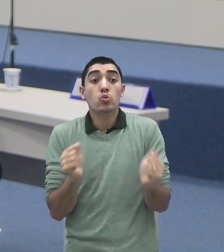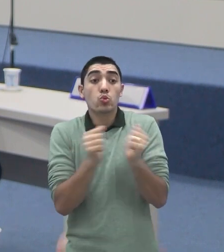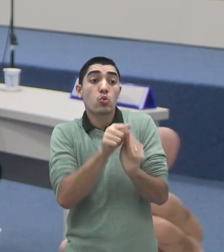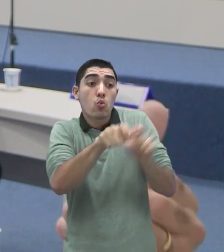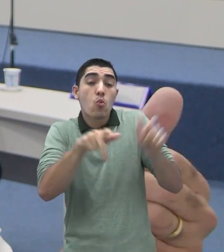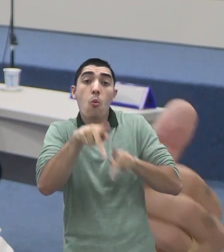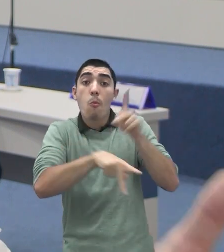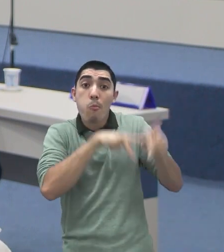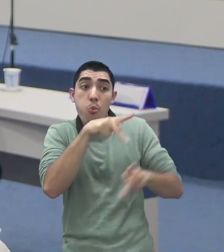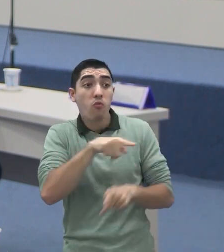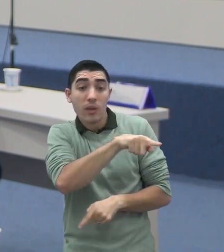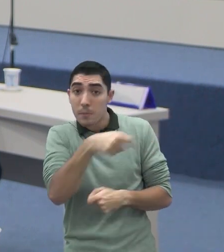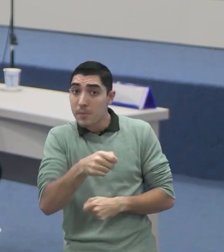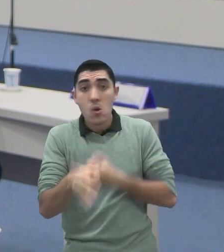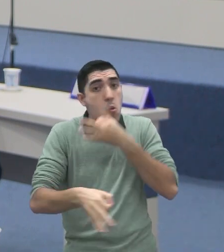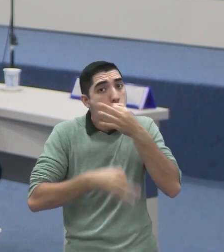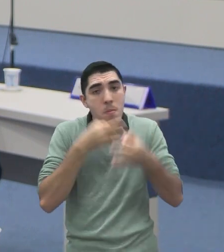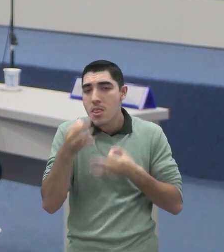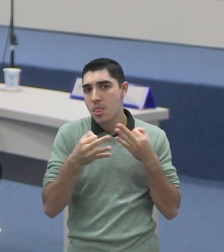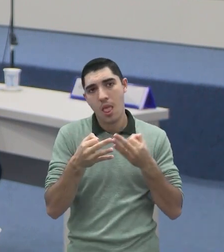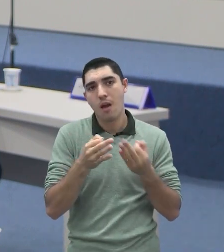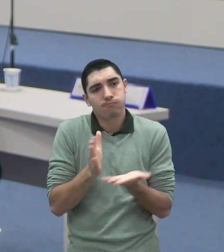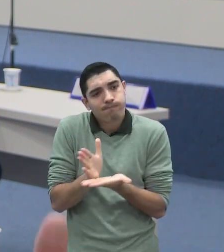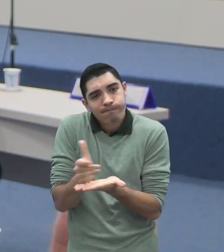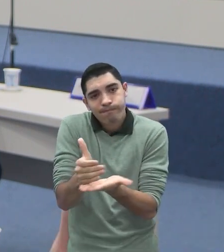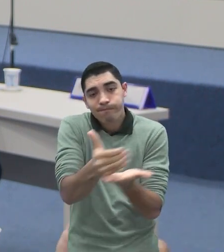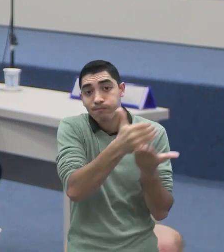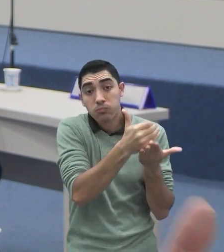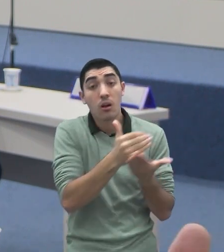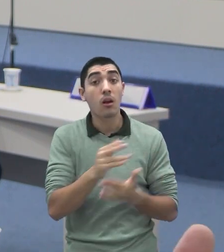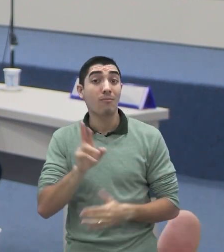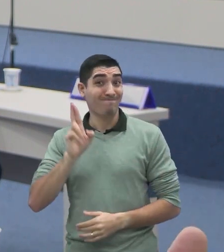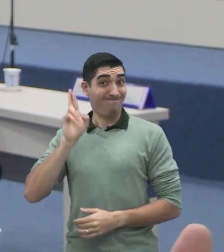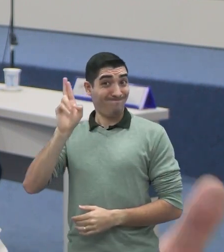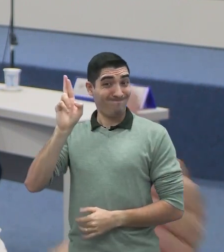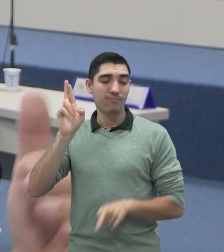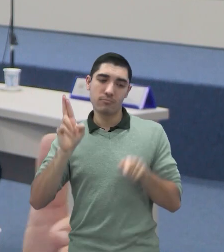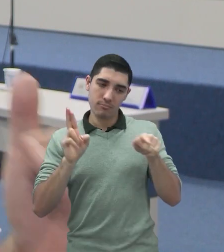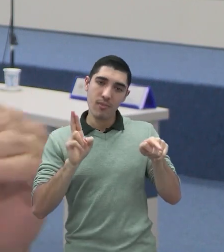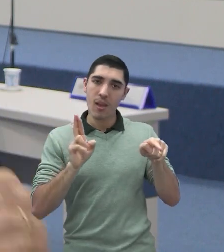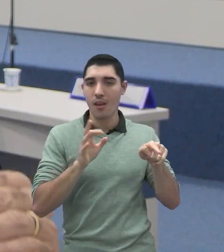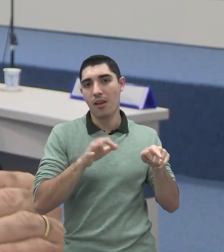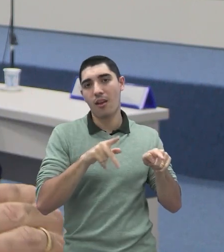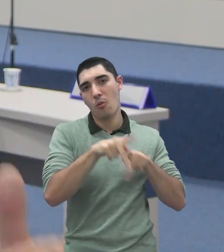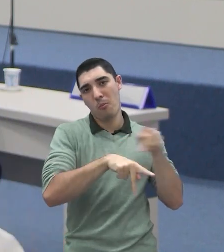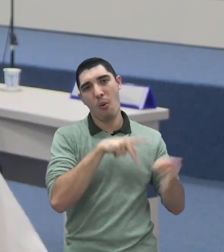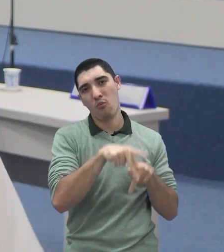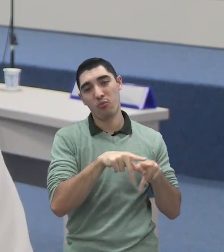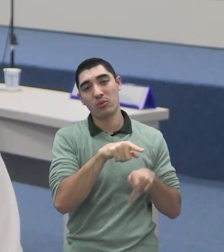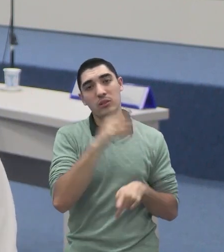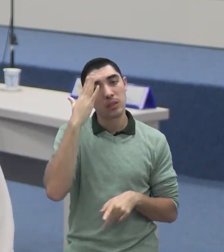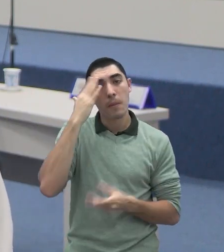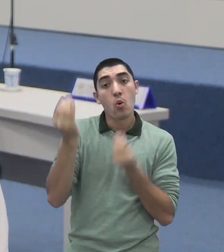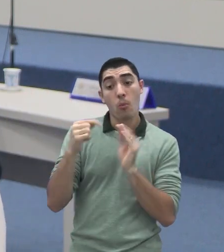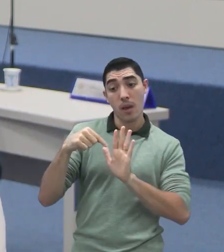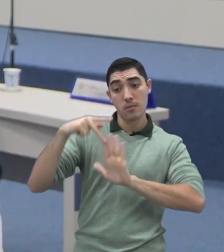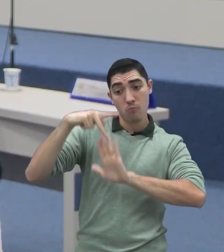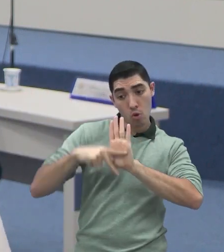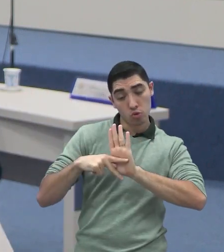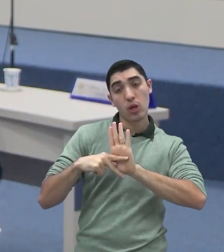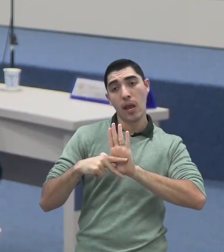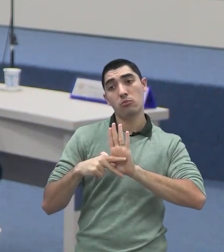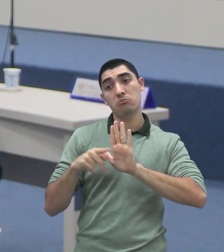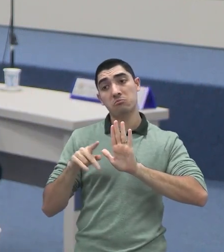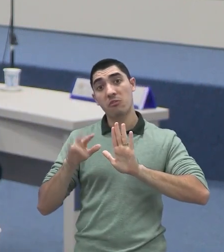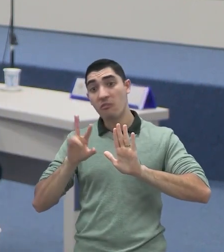voz, as suas condições de colocar as suas ideias, porque é a população que define, através das audiências públicas, qual o caminho que vai trilhar esse